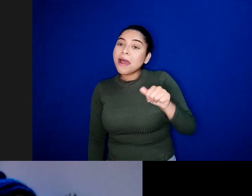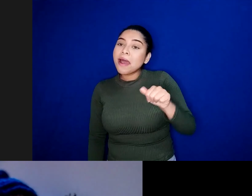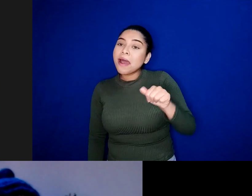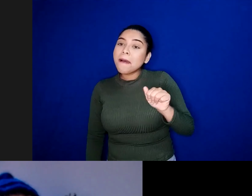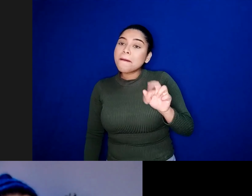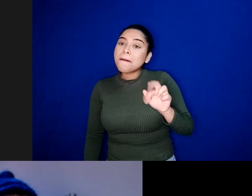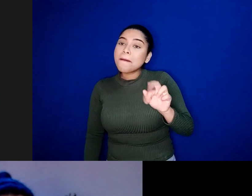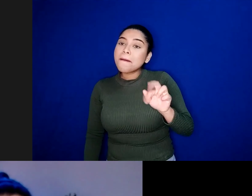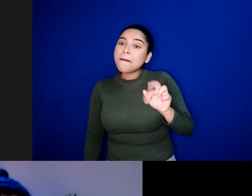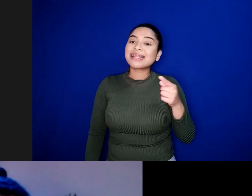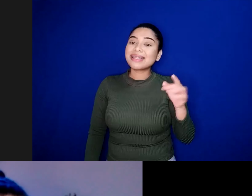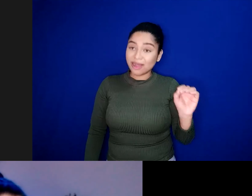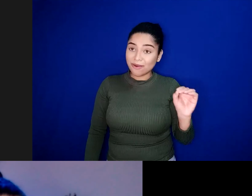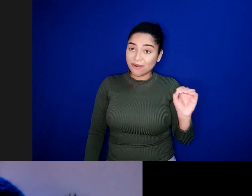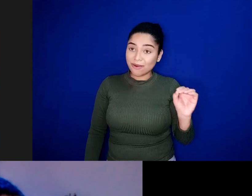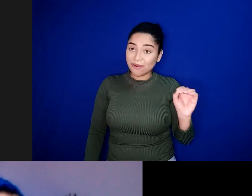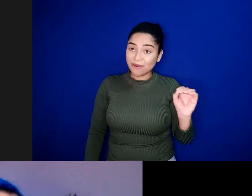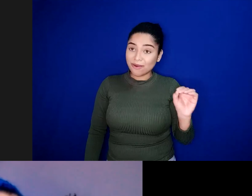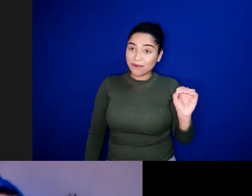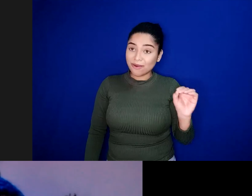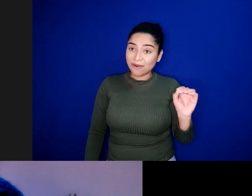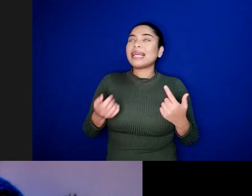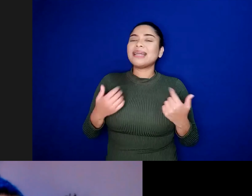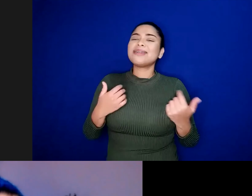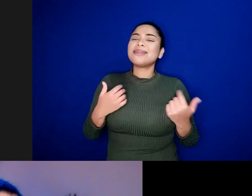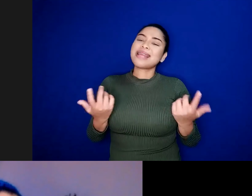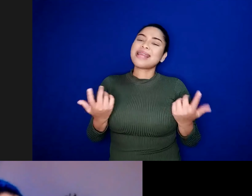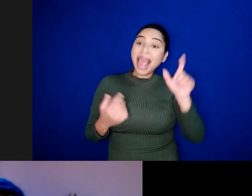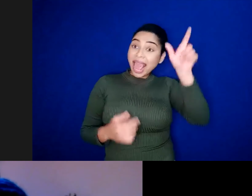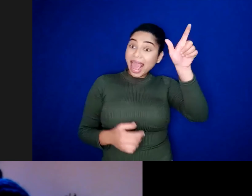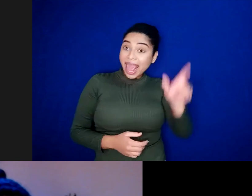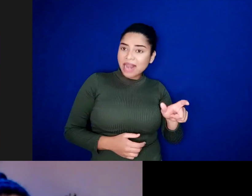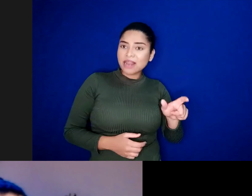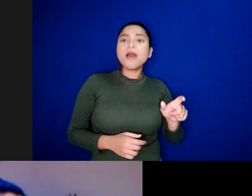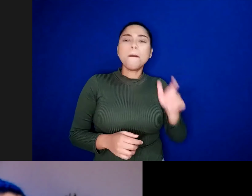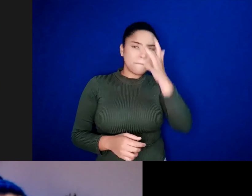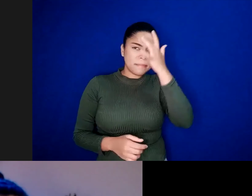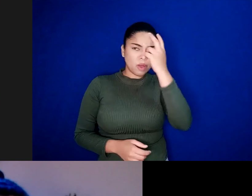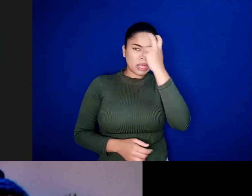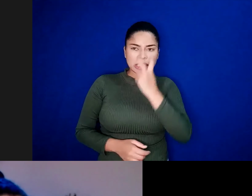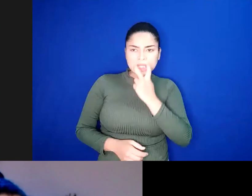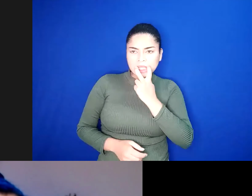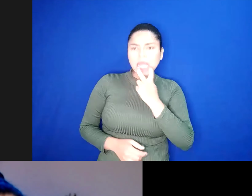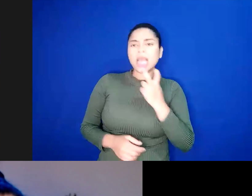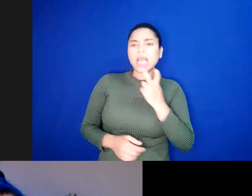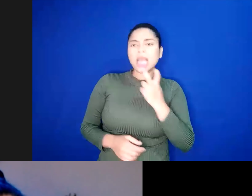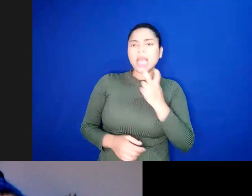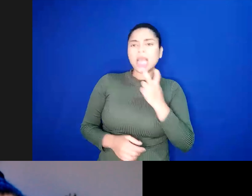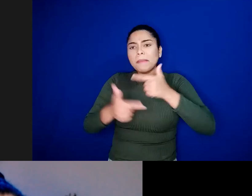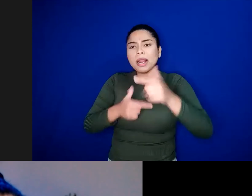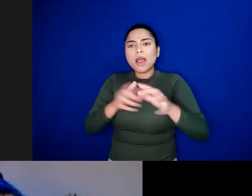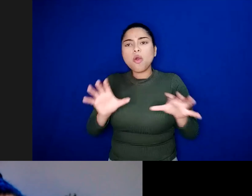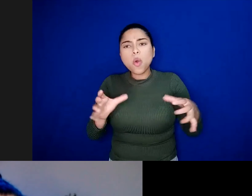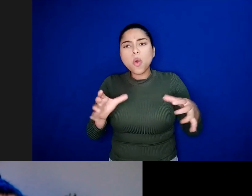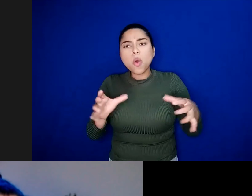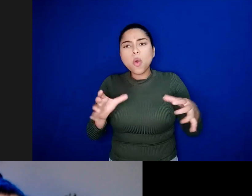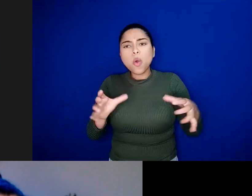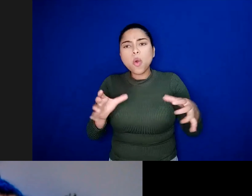que trabalhava com a gente nessa ocasião e ele era uma pessoa cega e trabalhava com o time aí e era impressionante